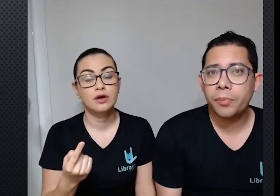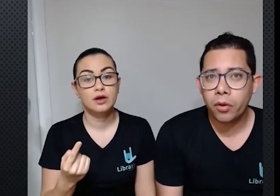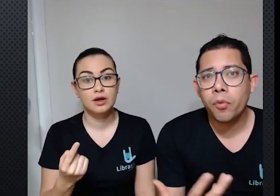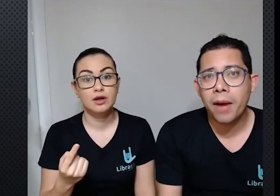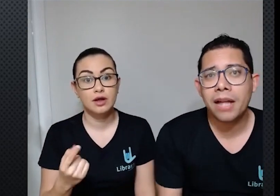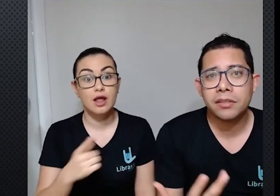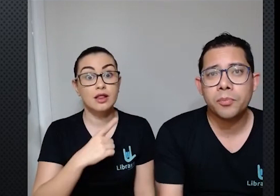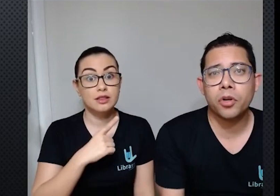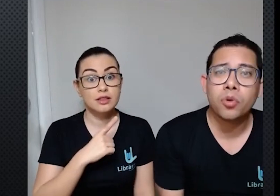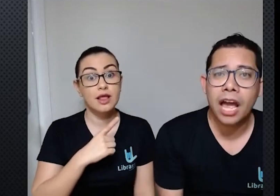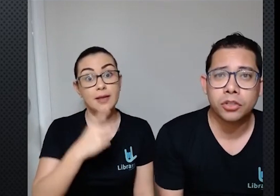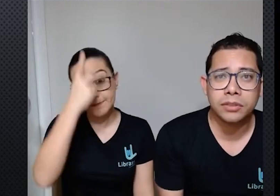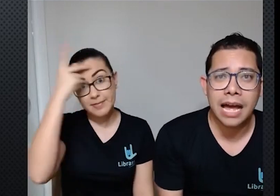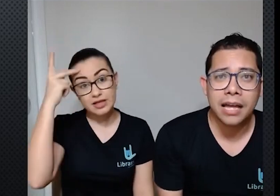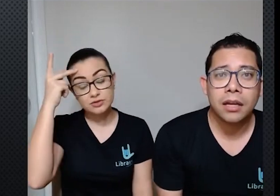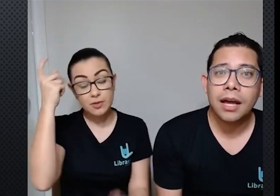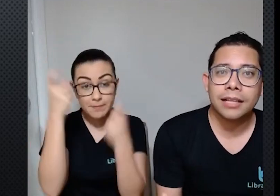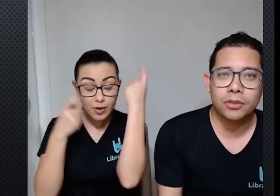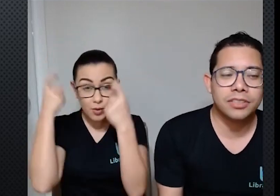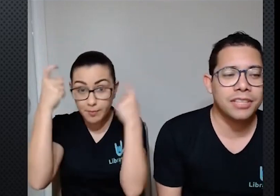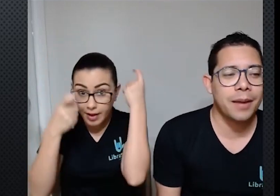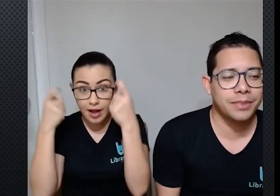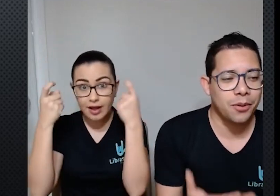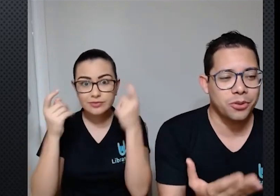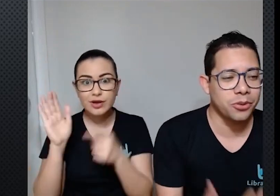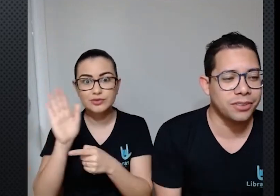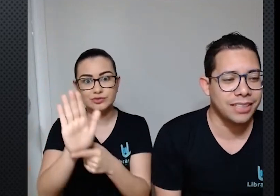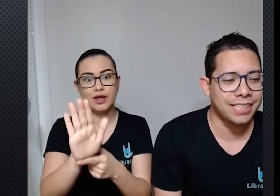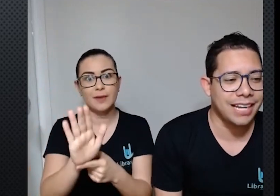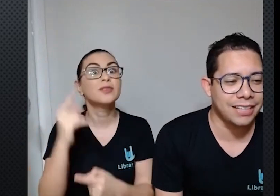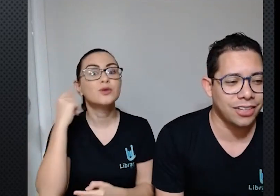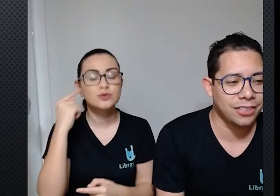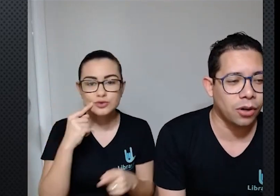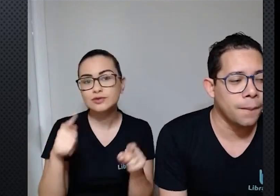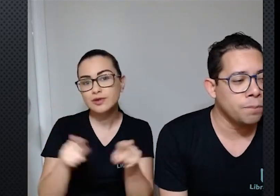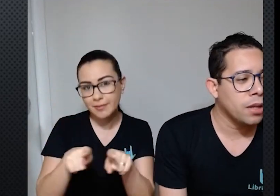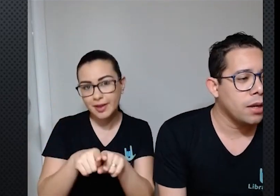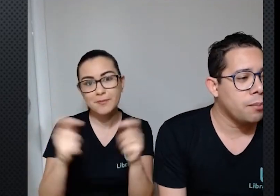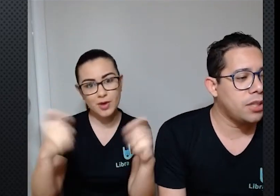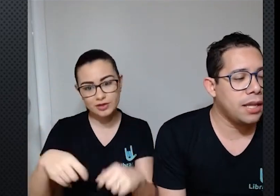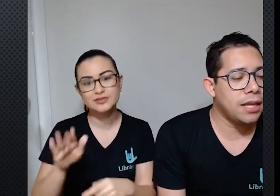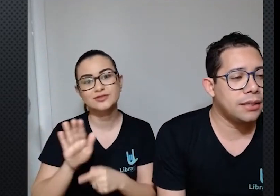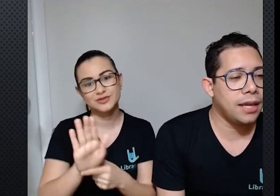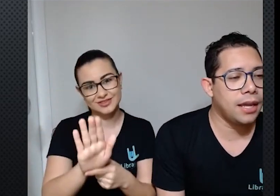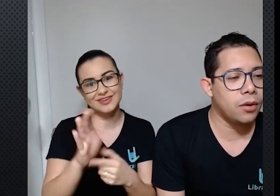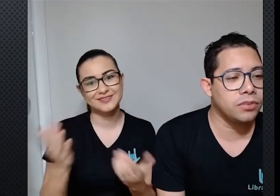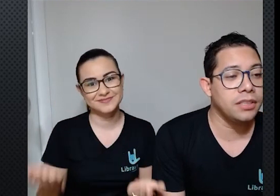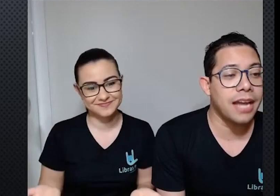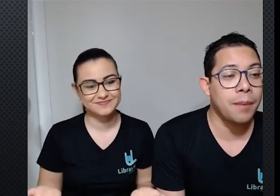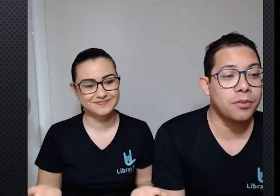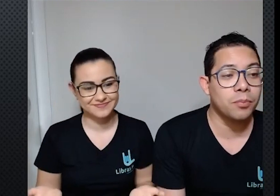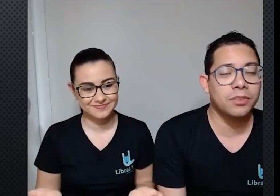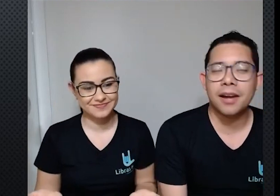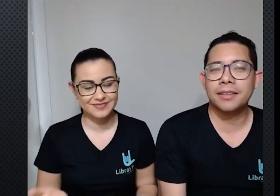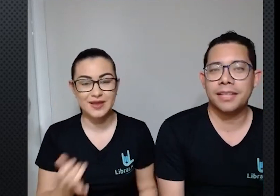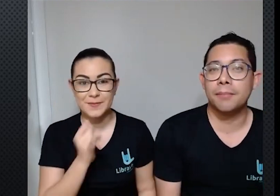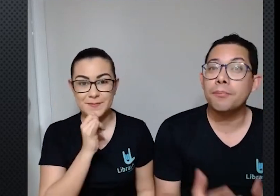que estão preocupadas em procurar ajudar até os intérpretes, né? Os surdos nesse caso, olha só. Poderia ter os intérpretes, ter